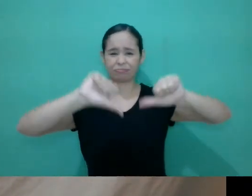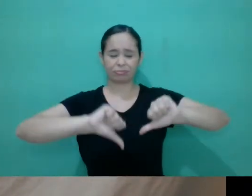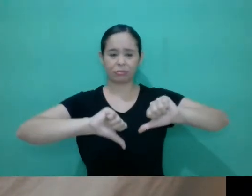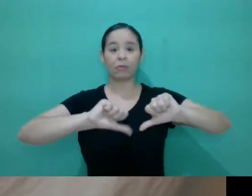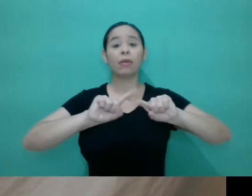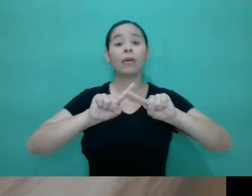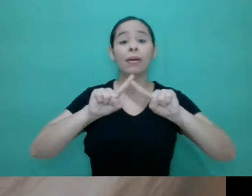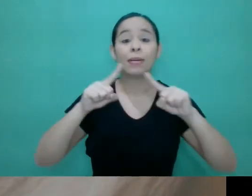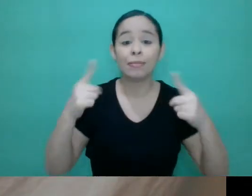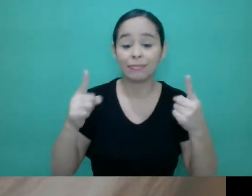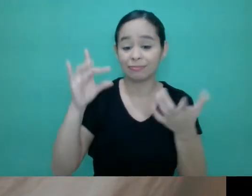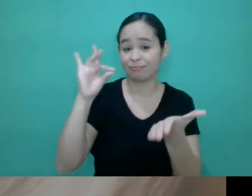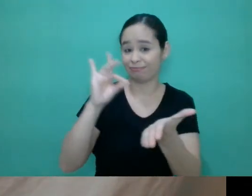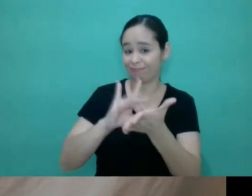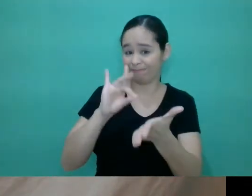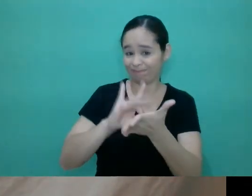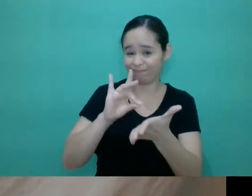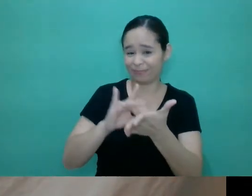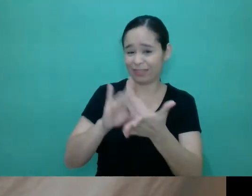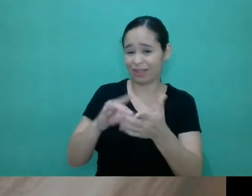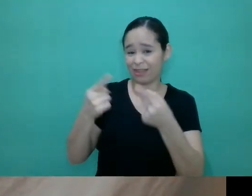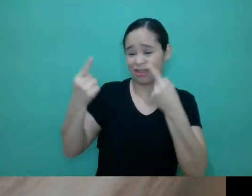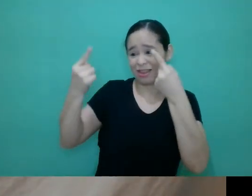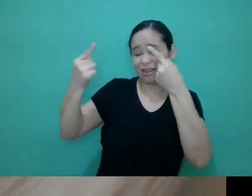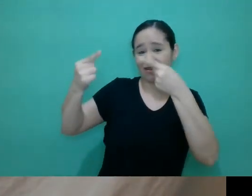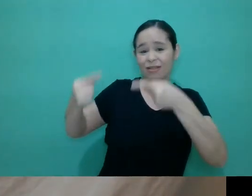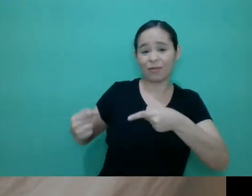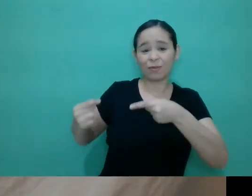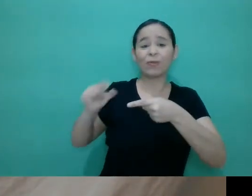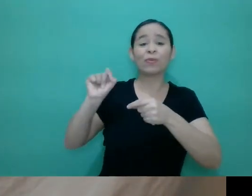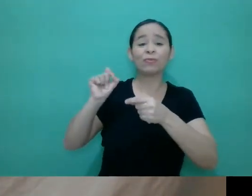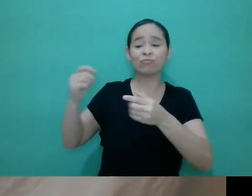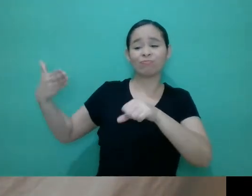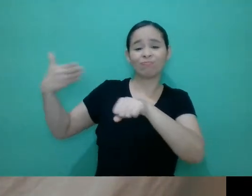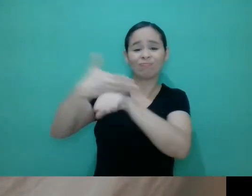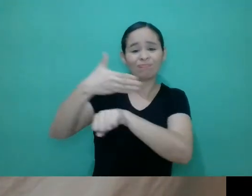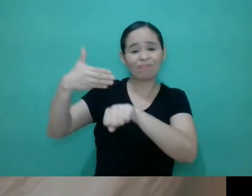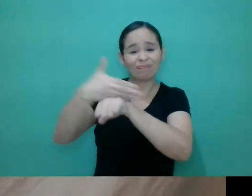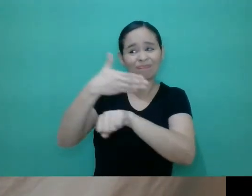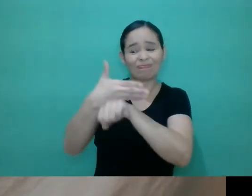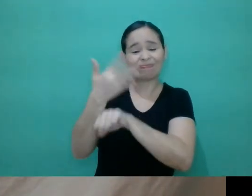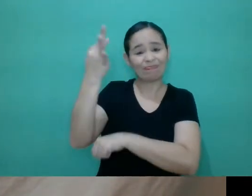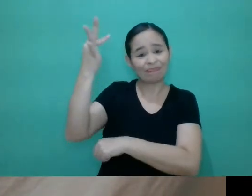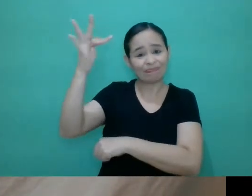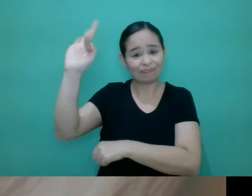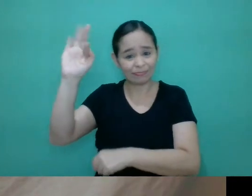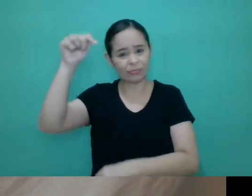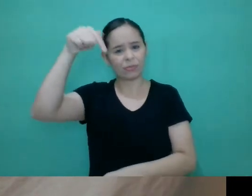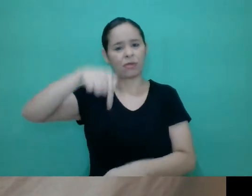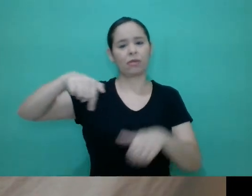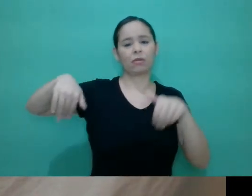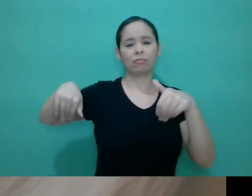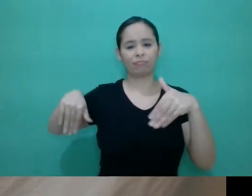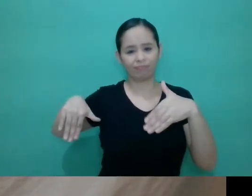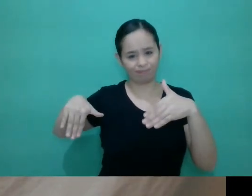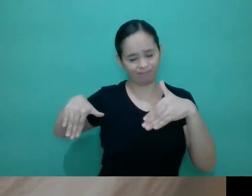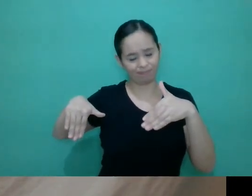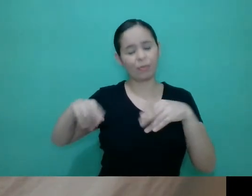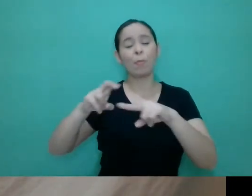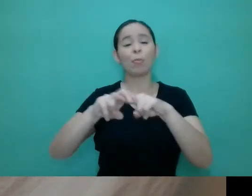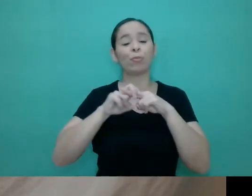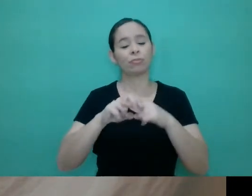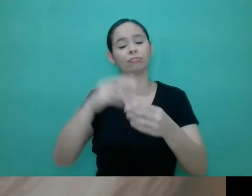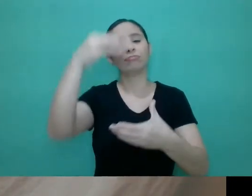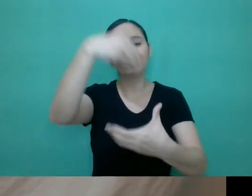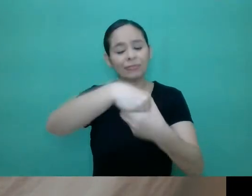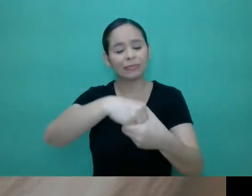a migração martiniquense que tem acontecido frequentemente na Guiana Francesa. E ele vai considerar nesse livro a